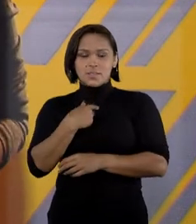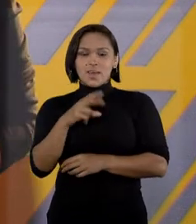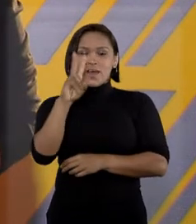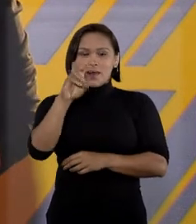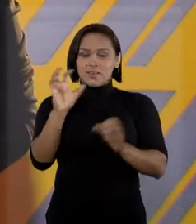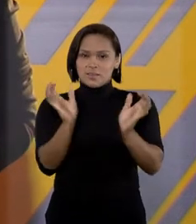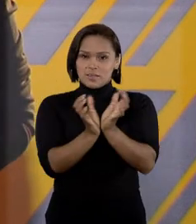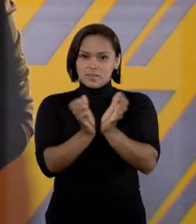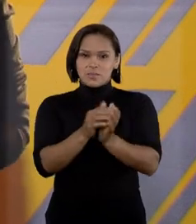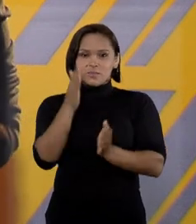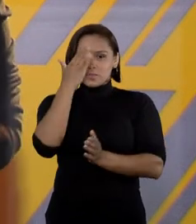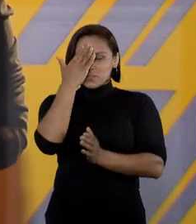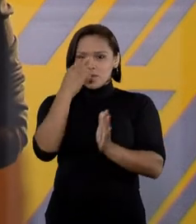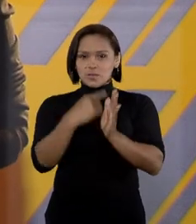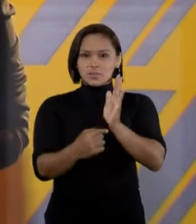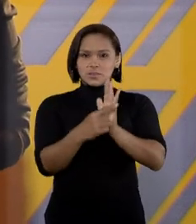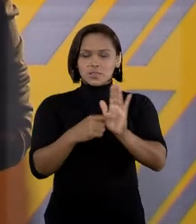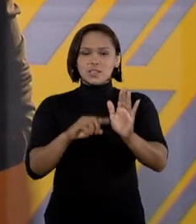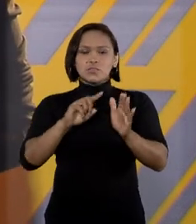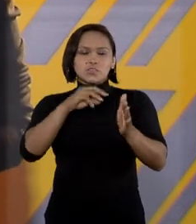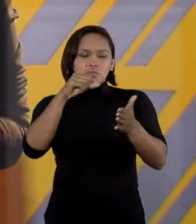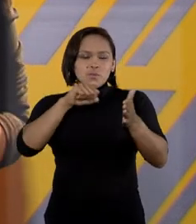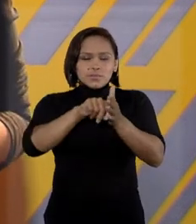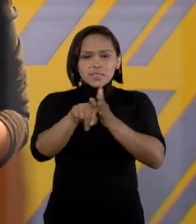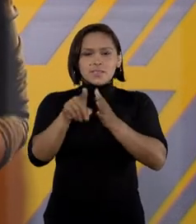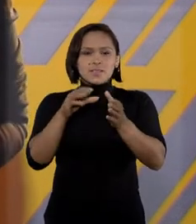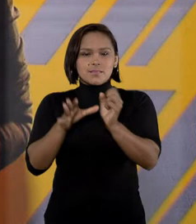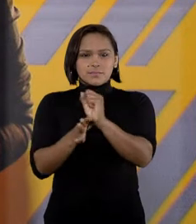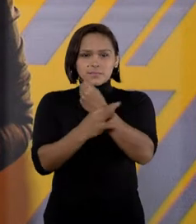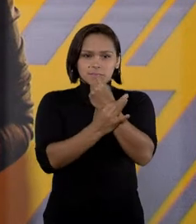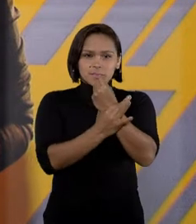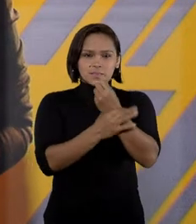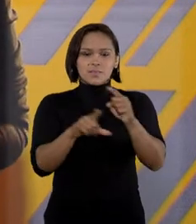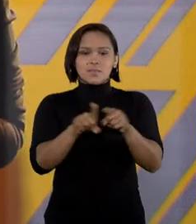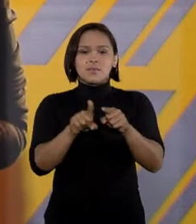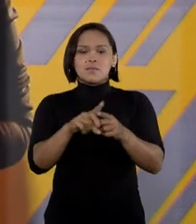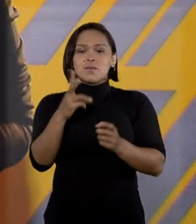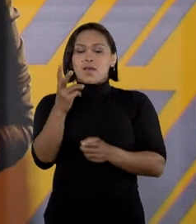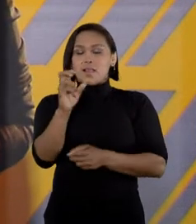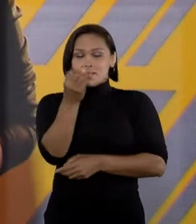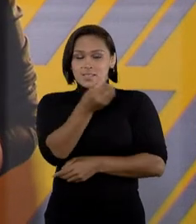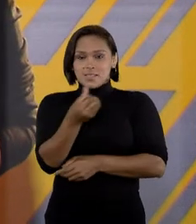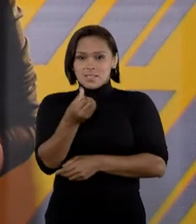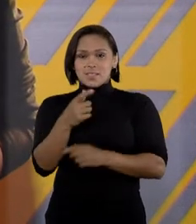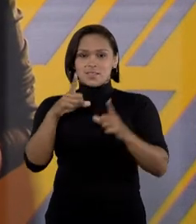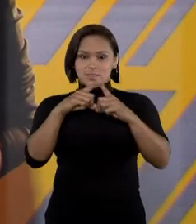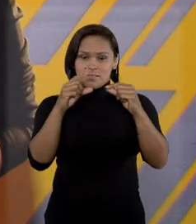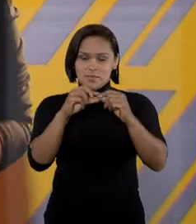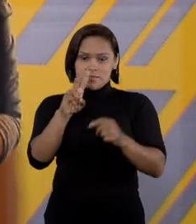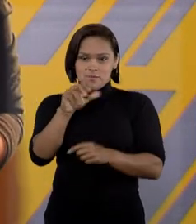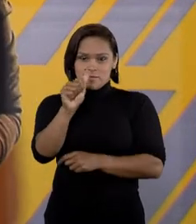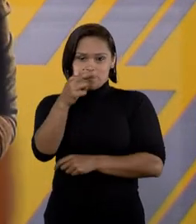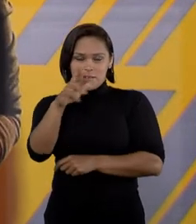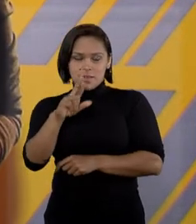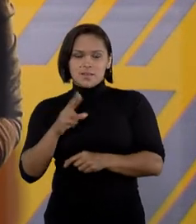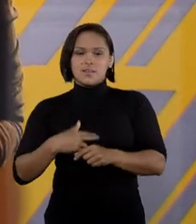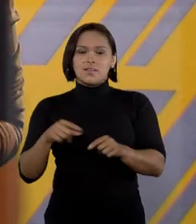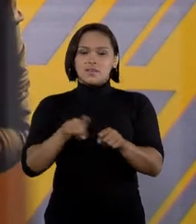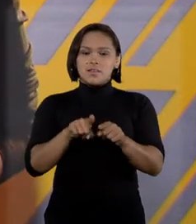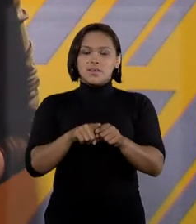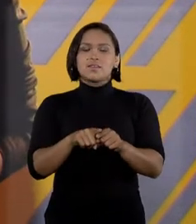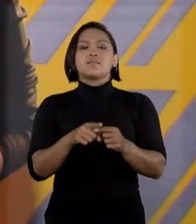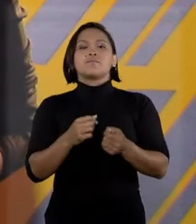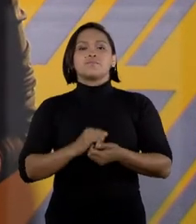A quinta turma reconheceu a nulidade de uma operação de busca e apreensão determinada pela 6ª Vara Criminal de Brasília no âmbito da